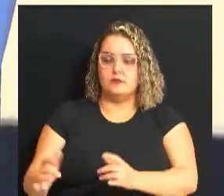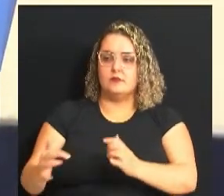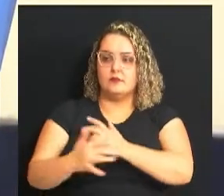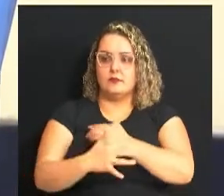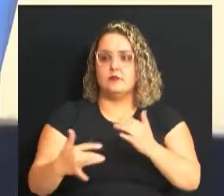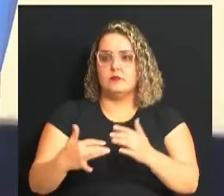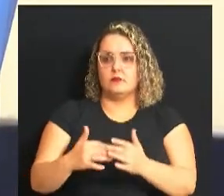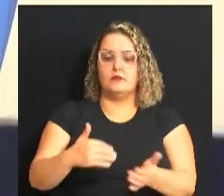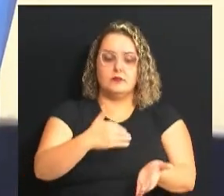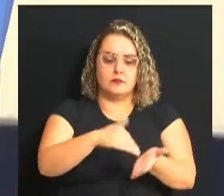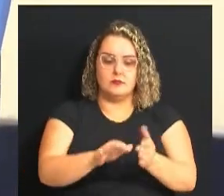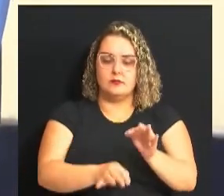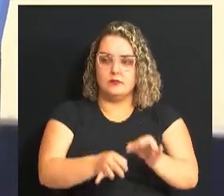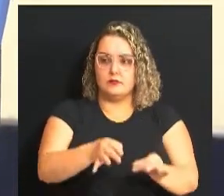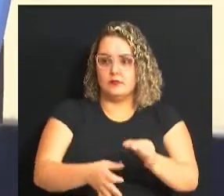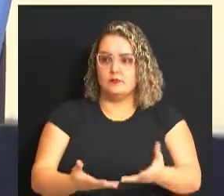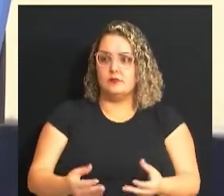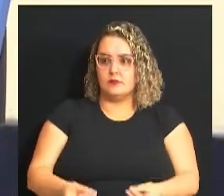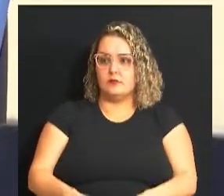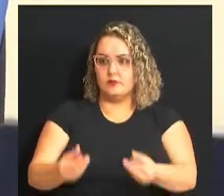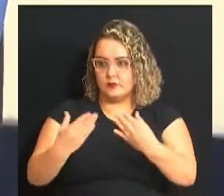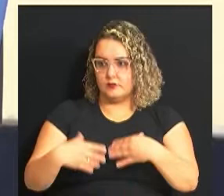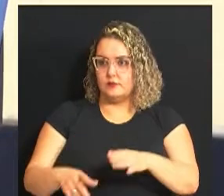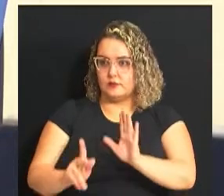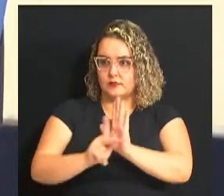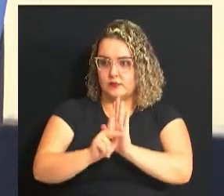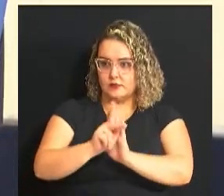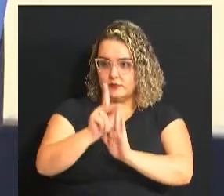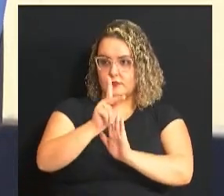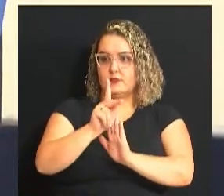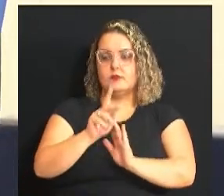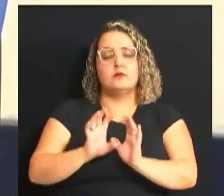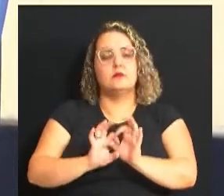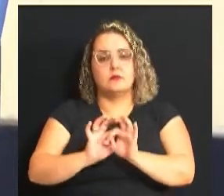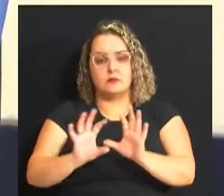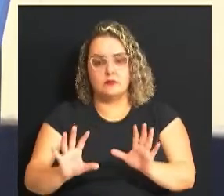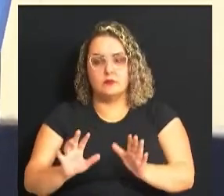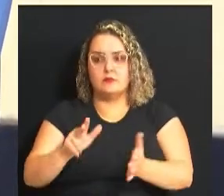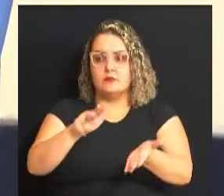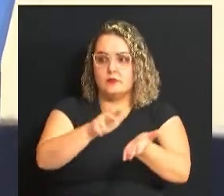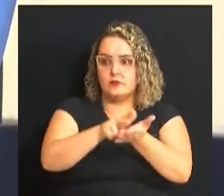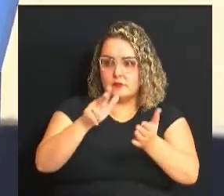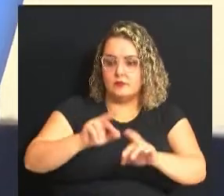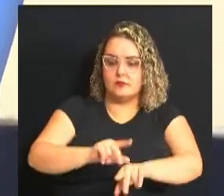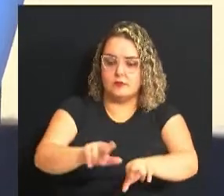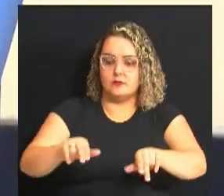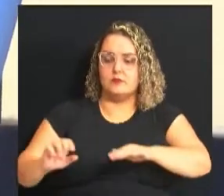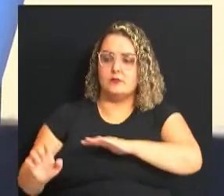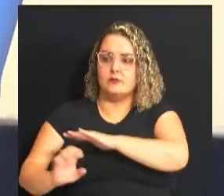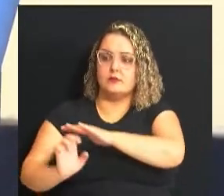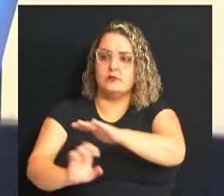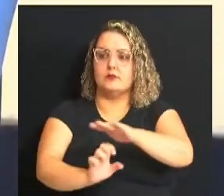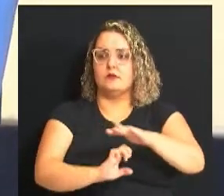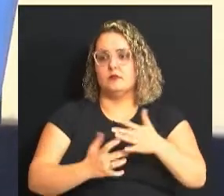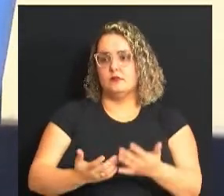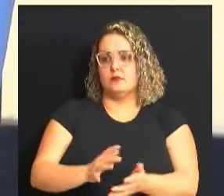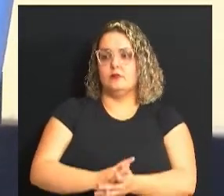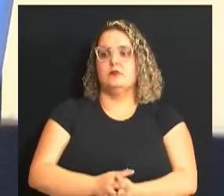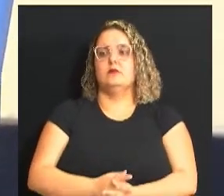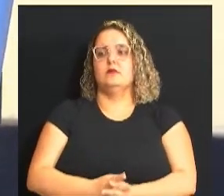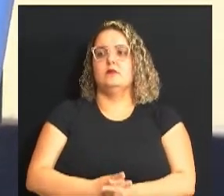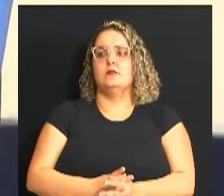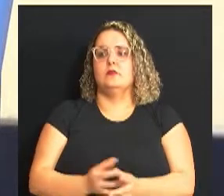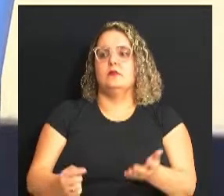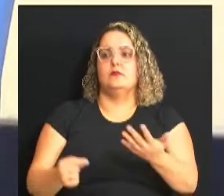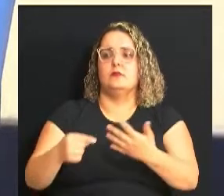Justiça, por ter encaminhado esse projeto que vai permitir a regularização de empresas nas situações elencadas na